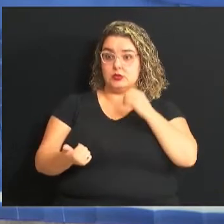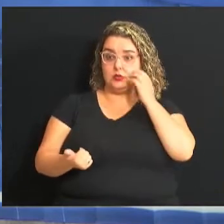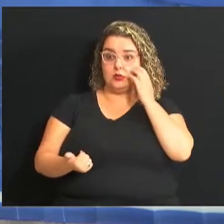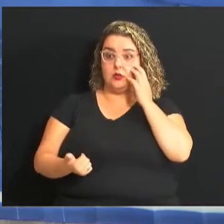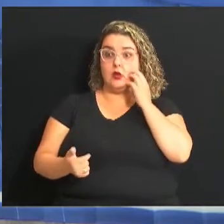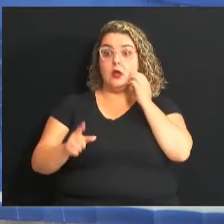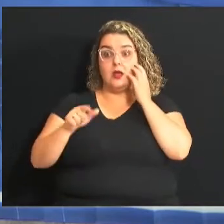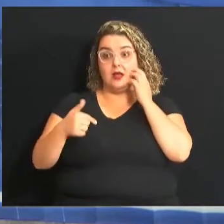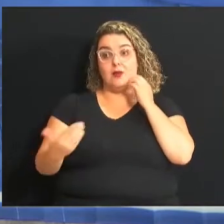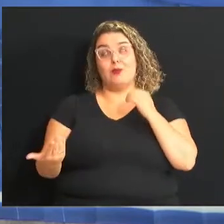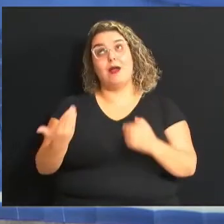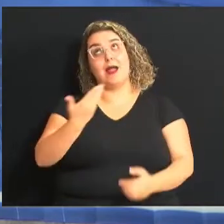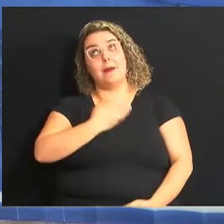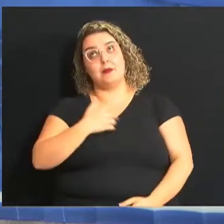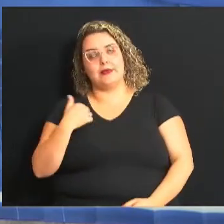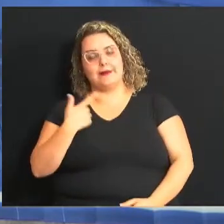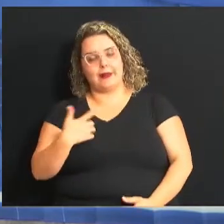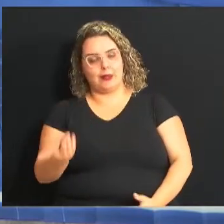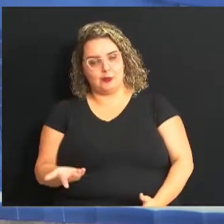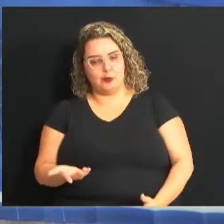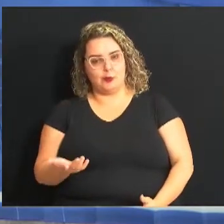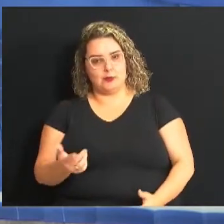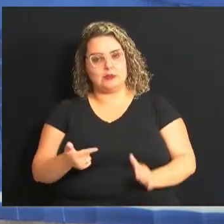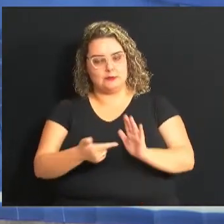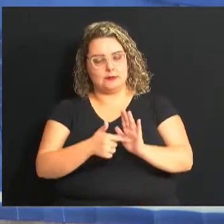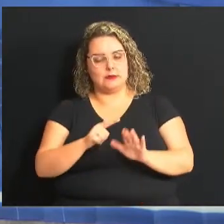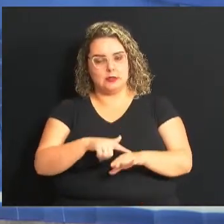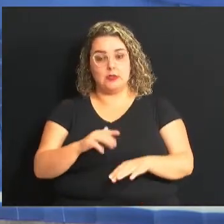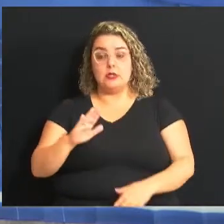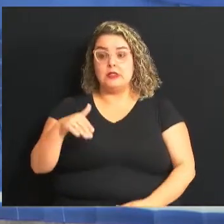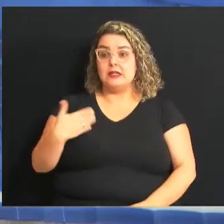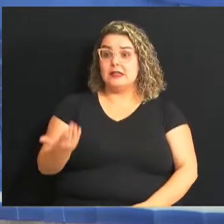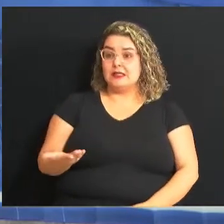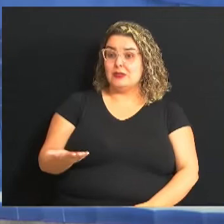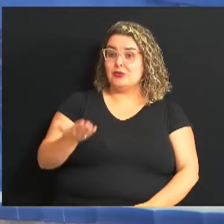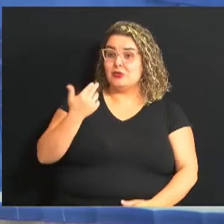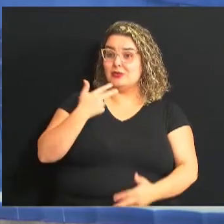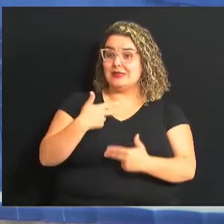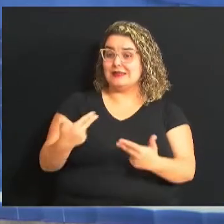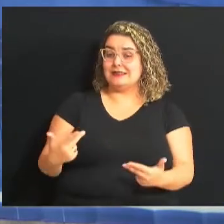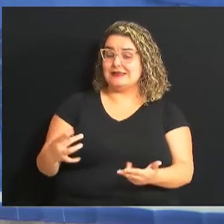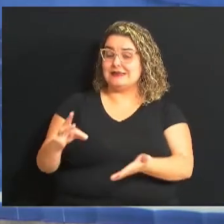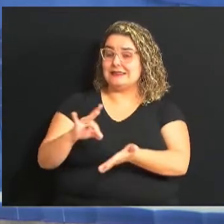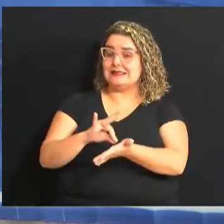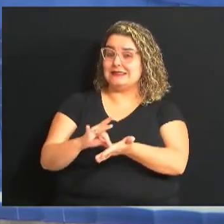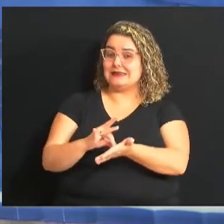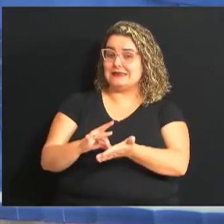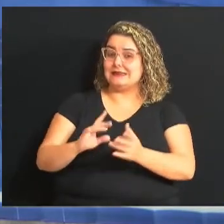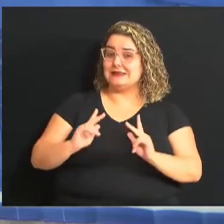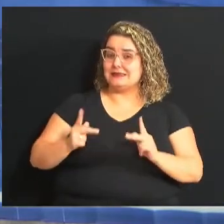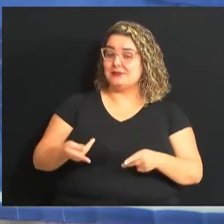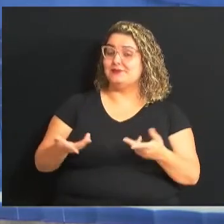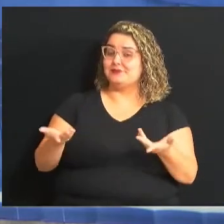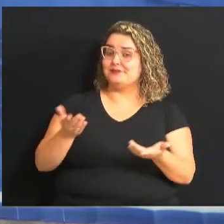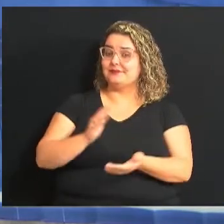nossa, né? Mas e quando a comida passa a ser inimiga do ser humano?